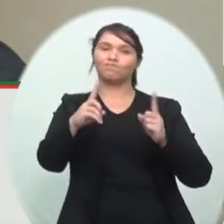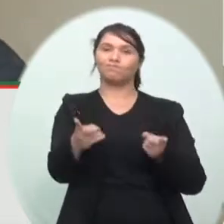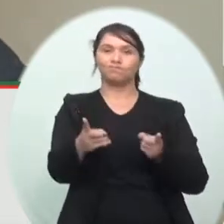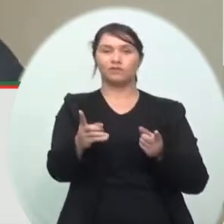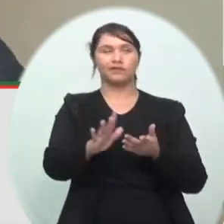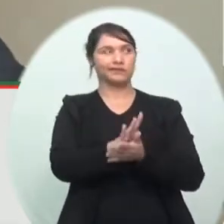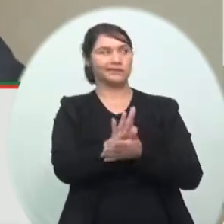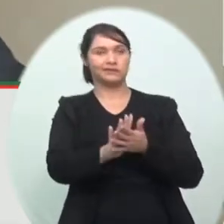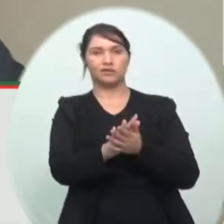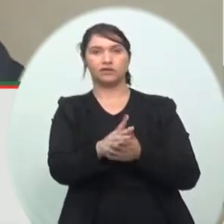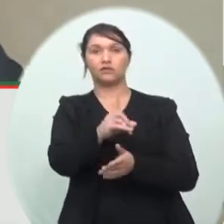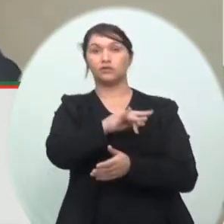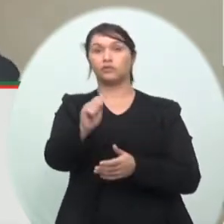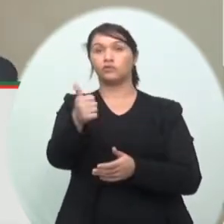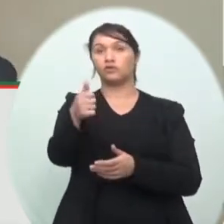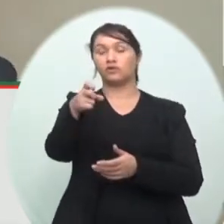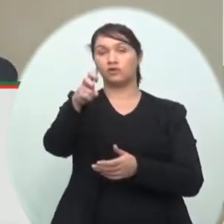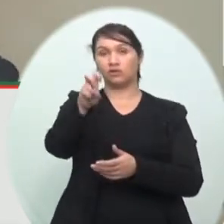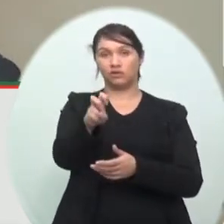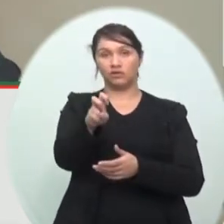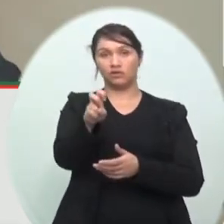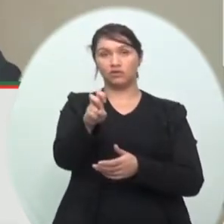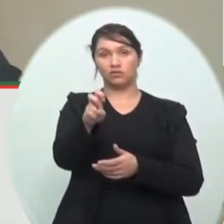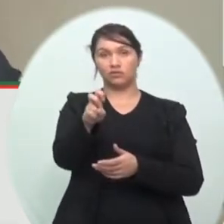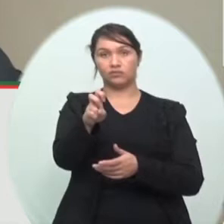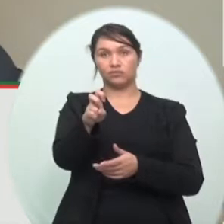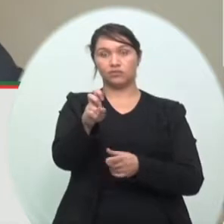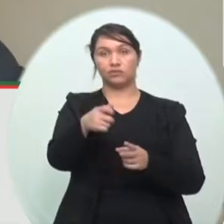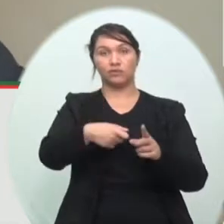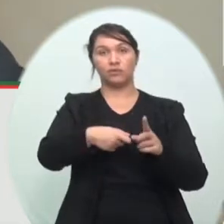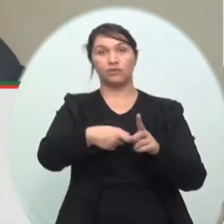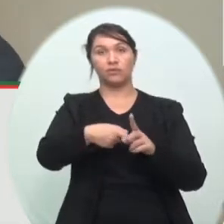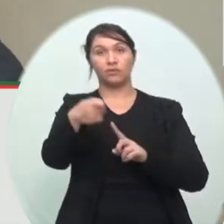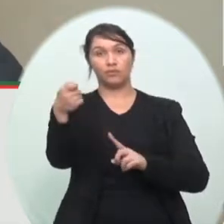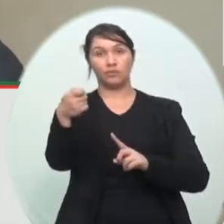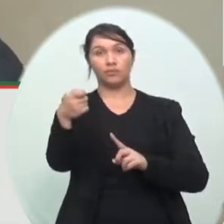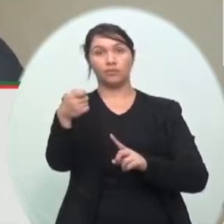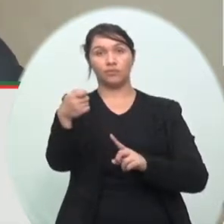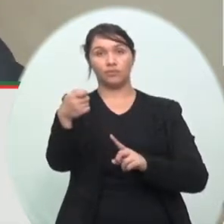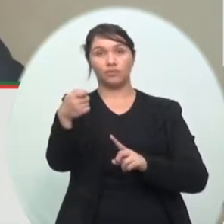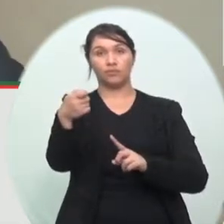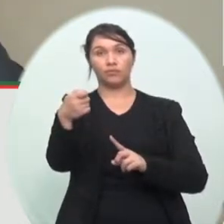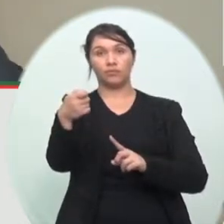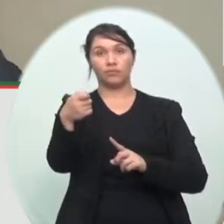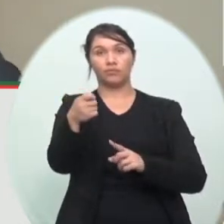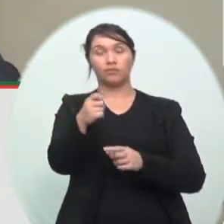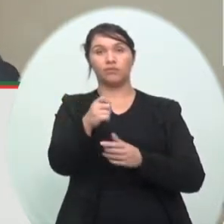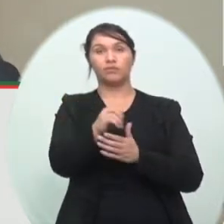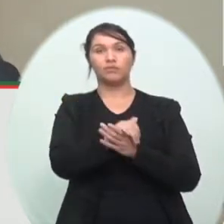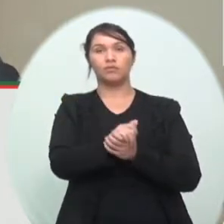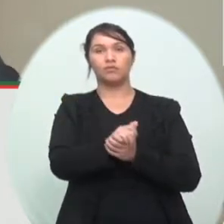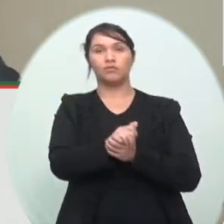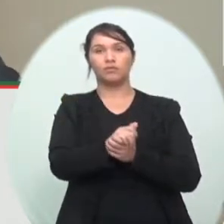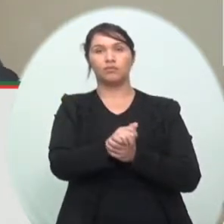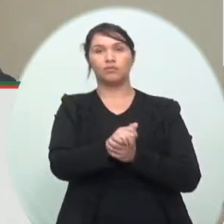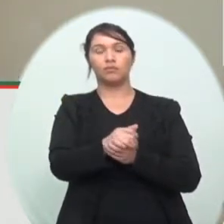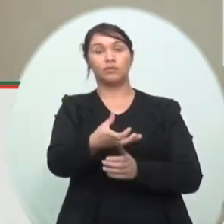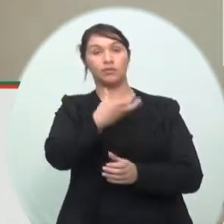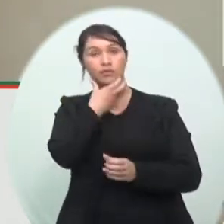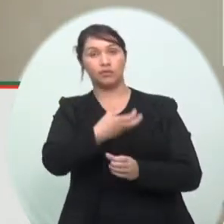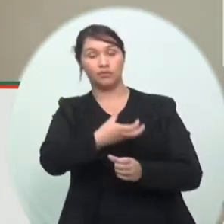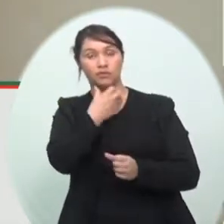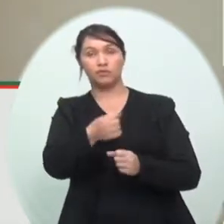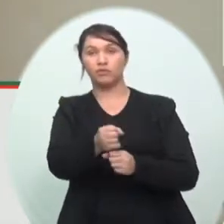15 de 12 de 2017 foi a inauguração da Via Rápida, e até esse momento, infelizmente, a comunidade não foi contemplada. O que